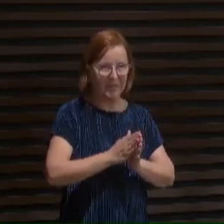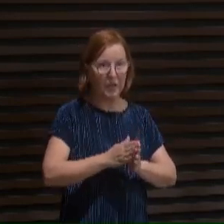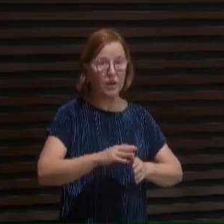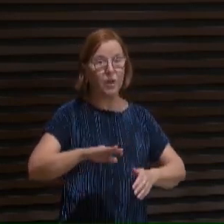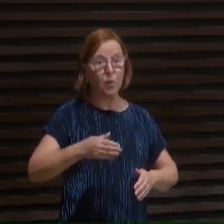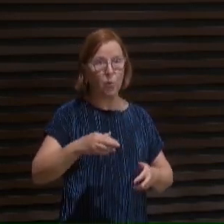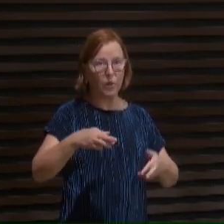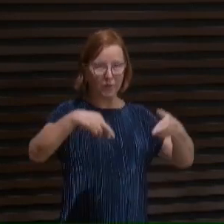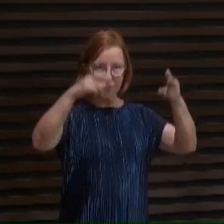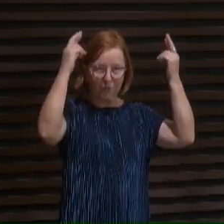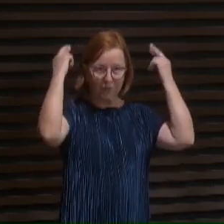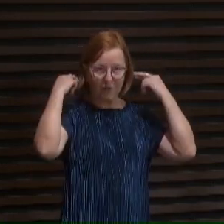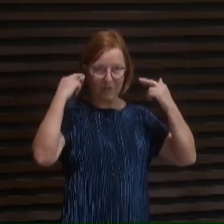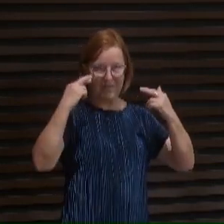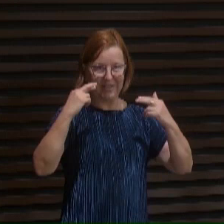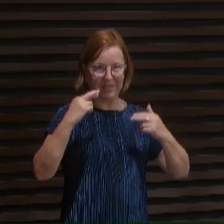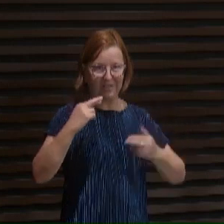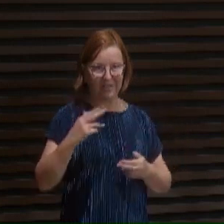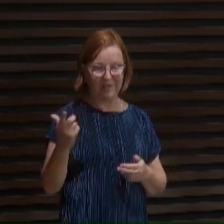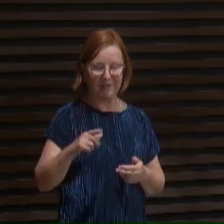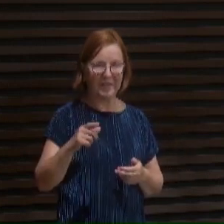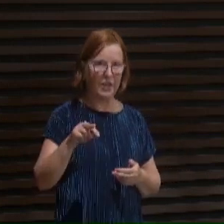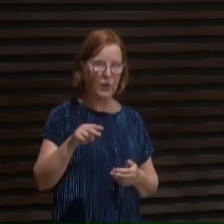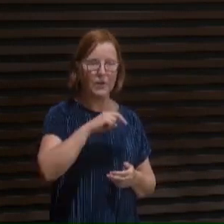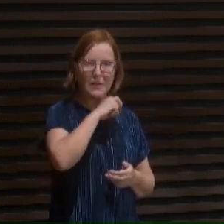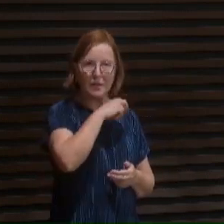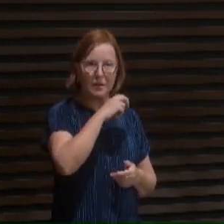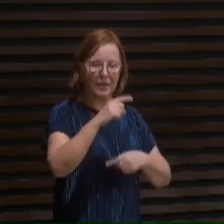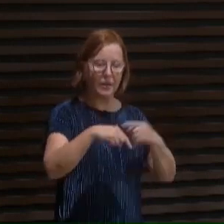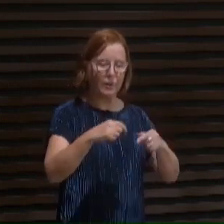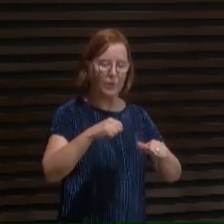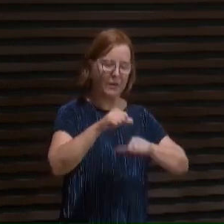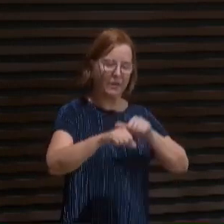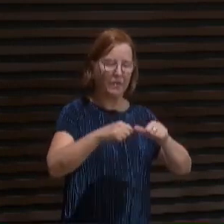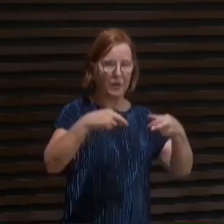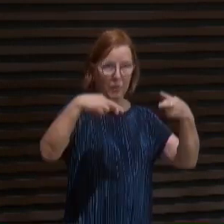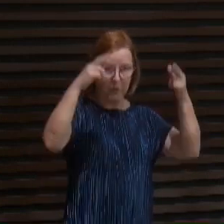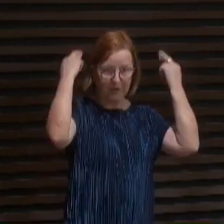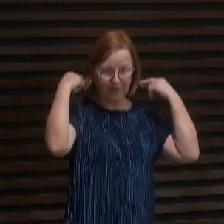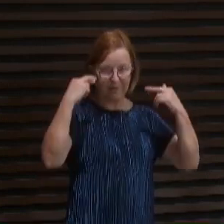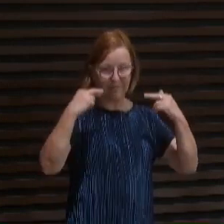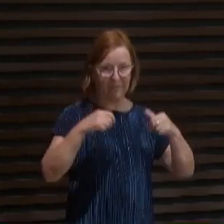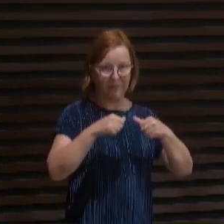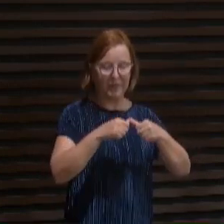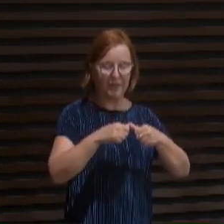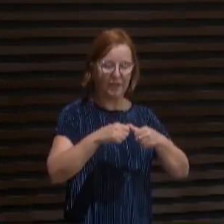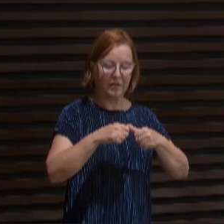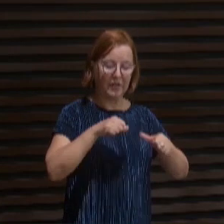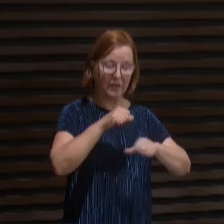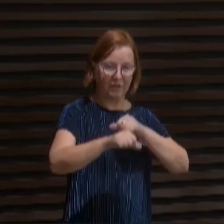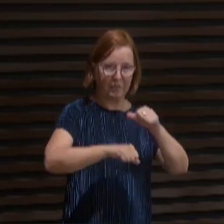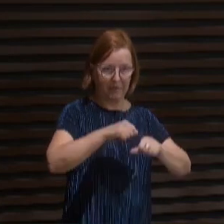e depois se torna cordeiro. Esse é uma mudança de paradigma. Ele